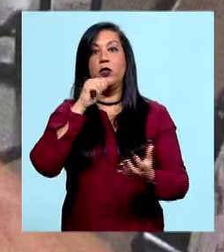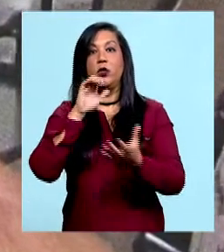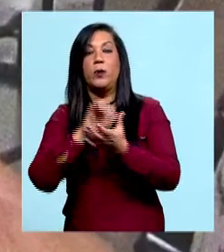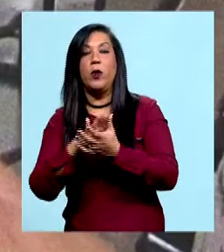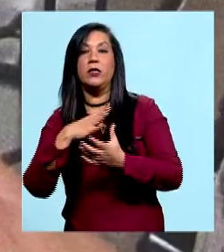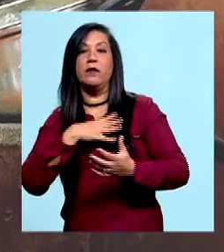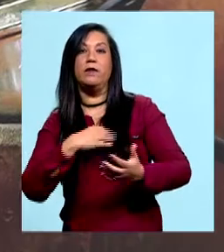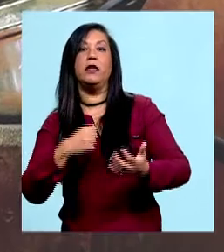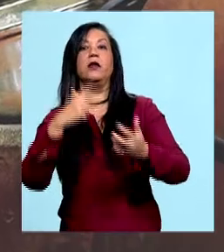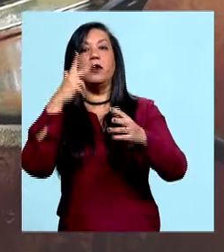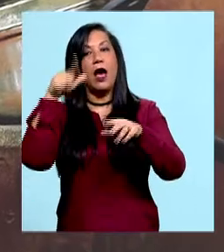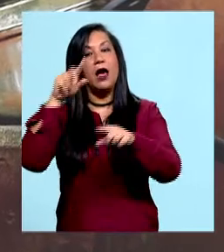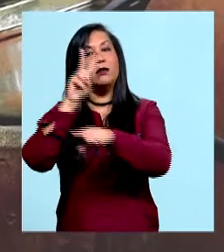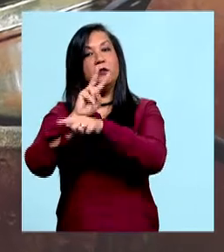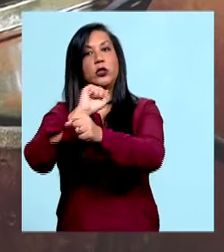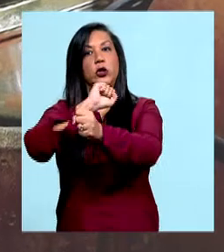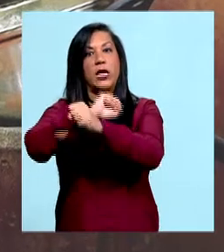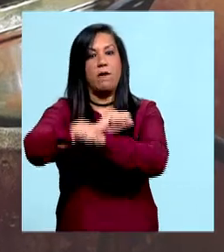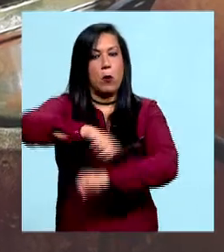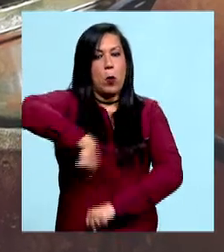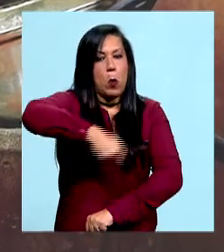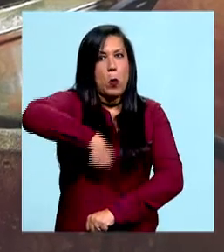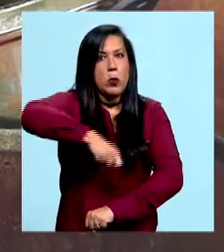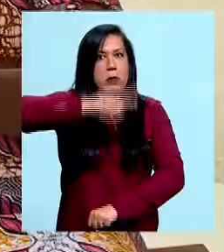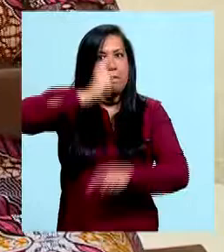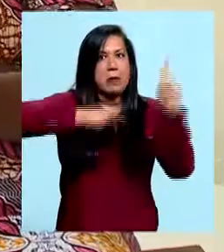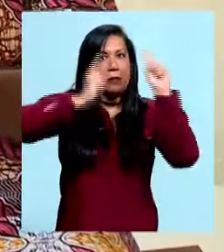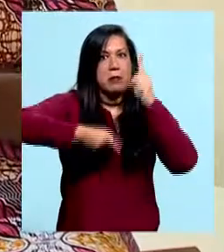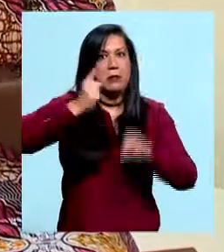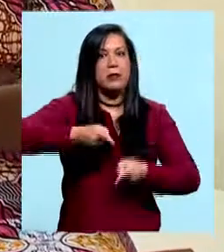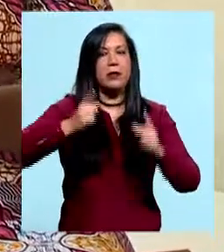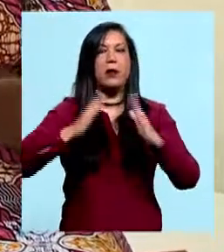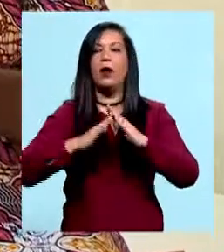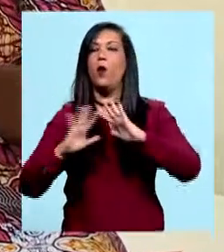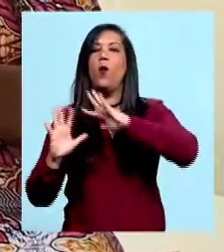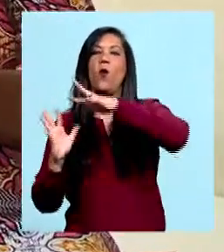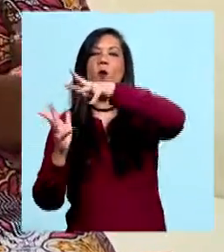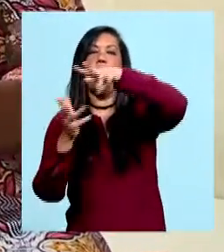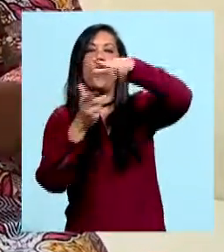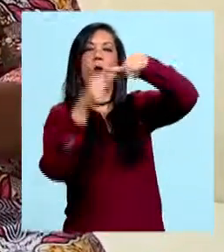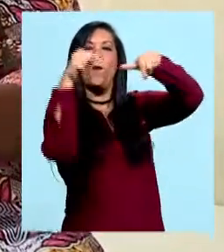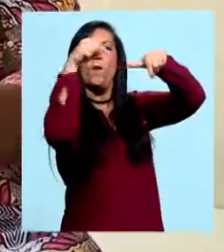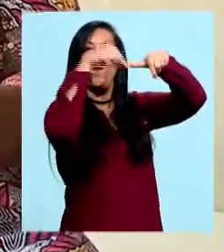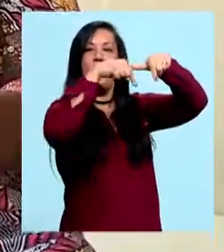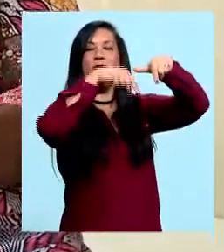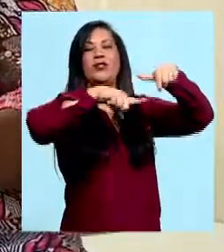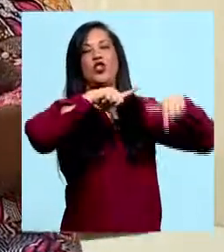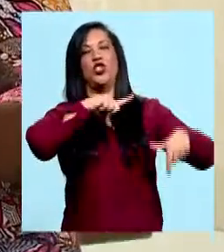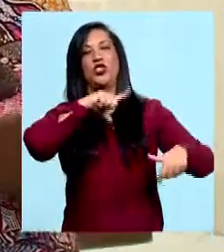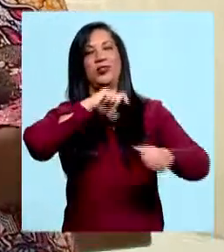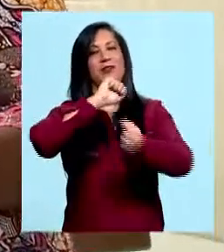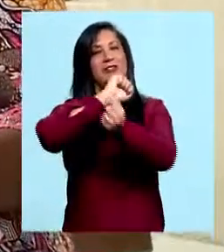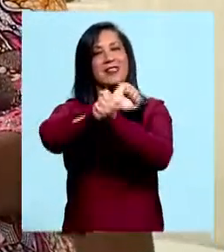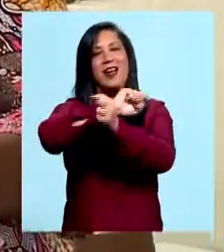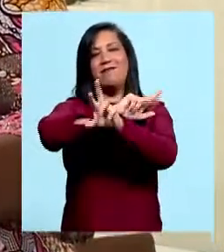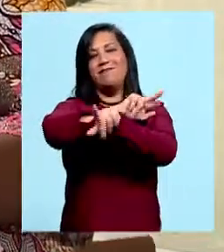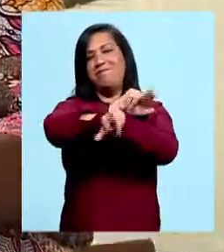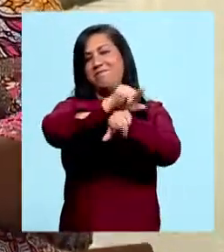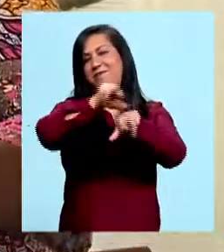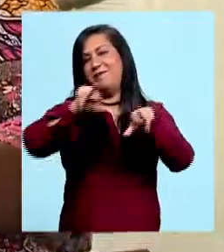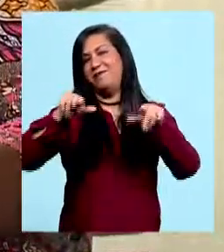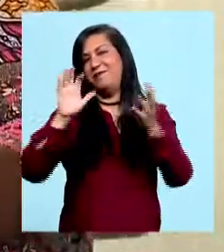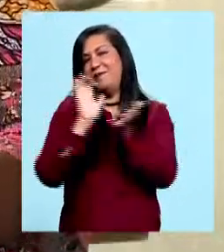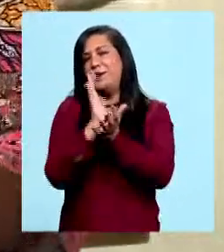filhas escravizadas na cozinha de uma casa. E todo o planeta Terra escravizado nas malhas da